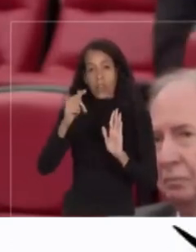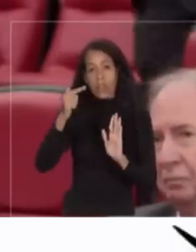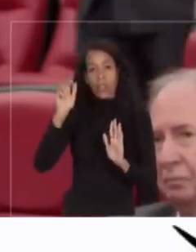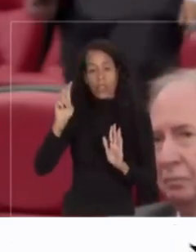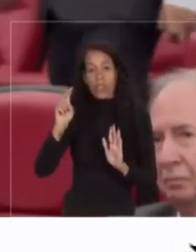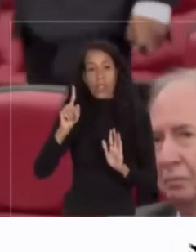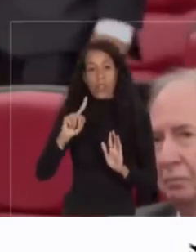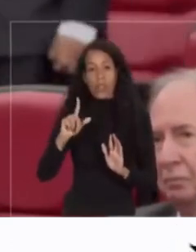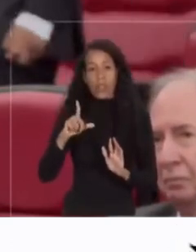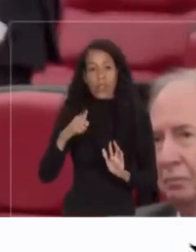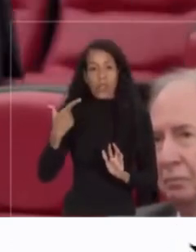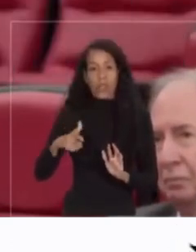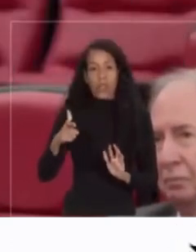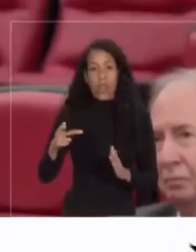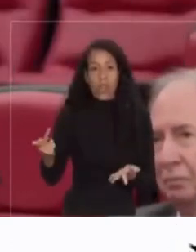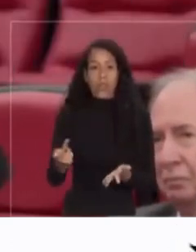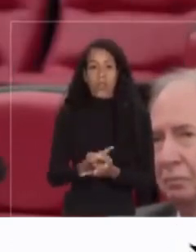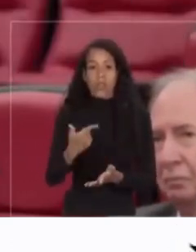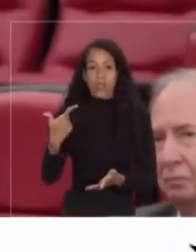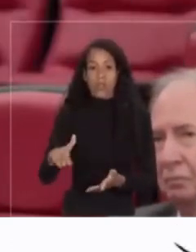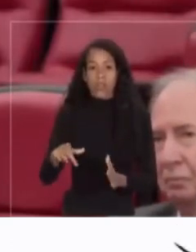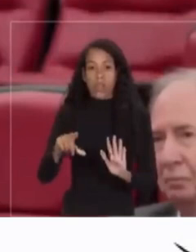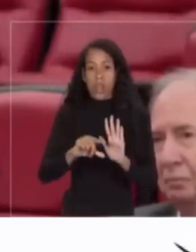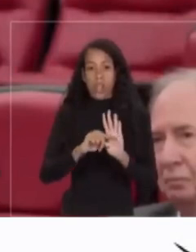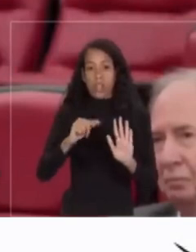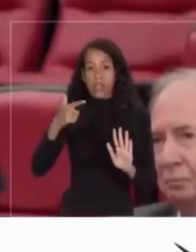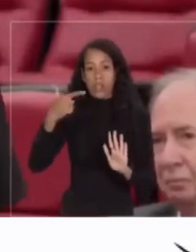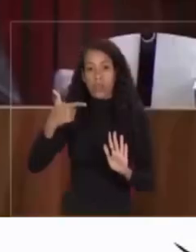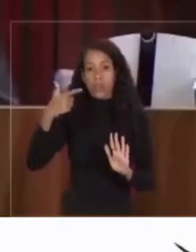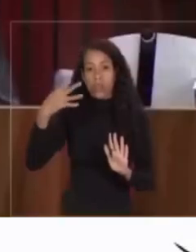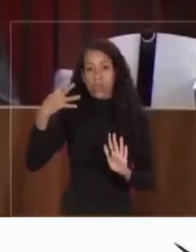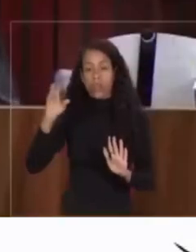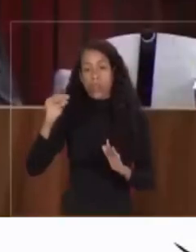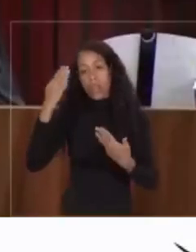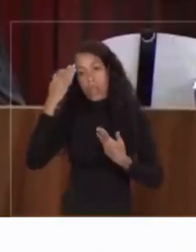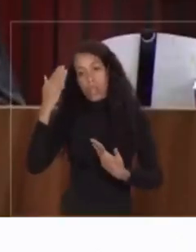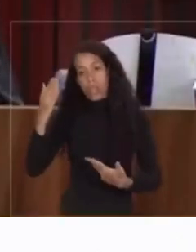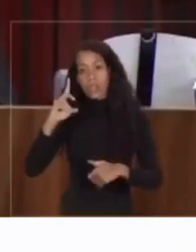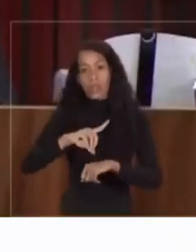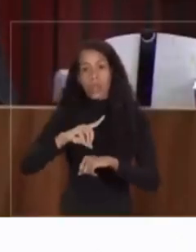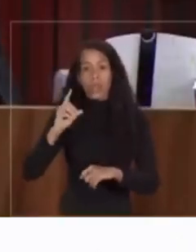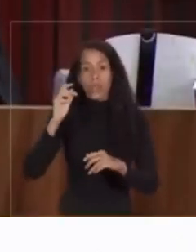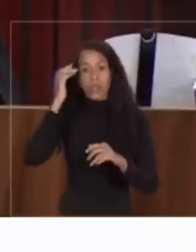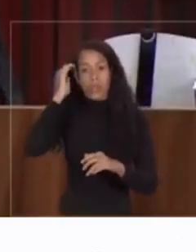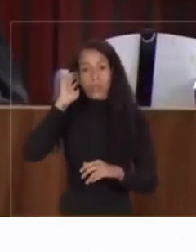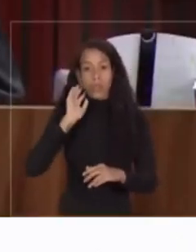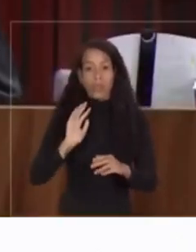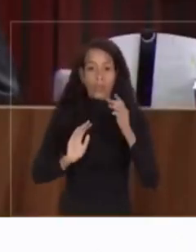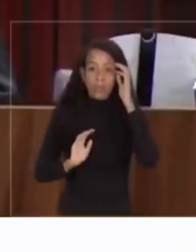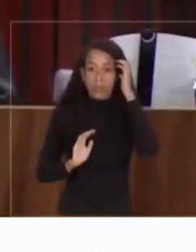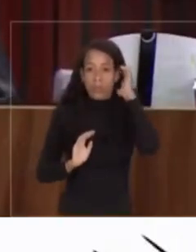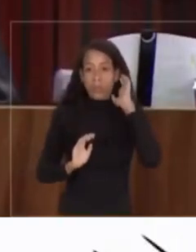não consumavam reincidência. Artigo 240. Agradeço, doutor.